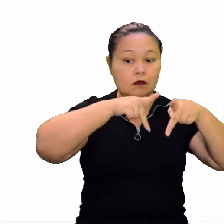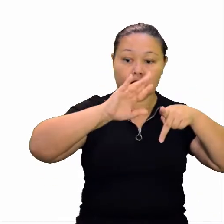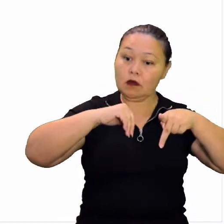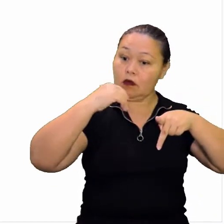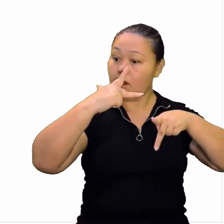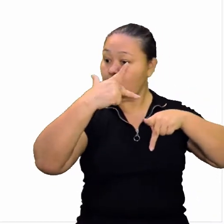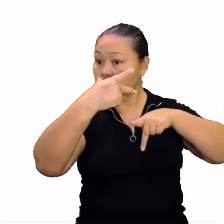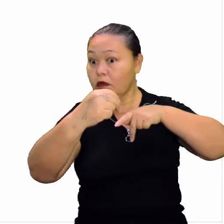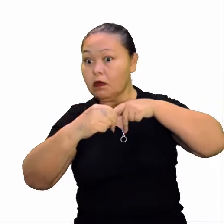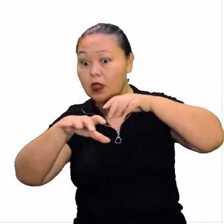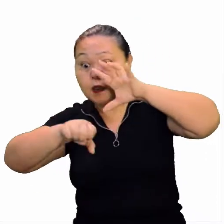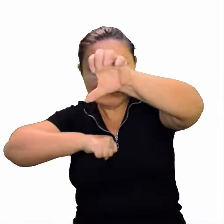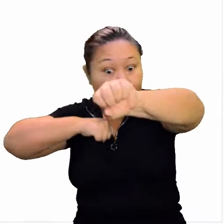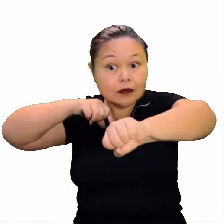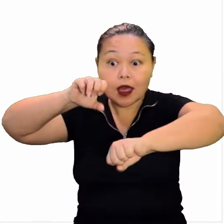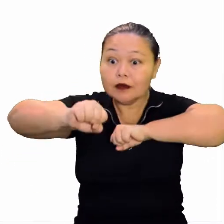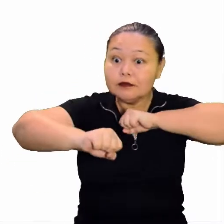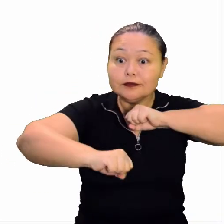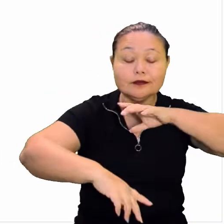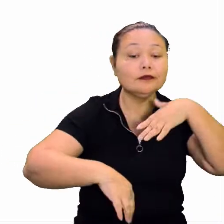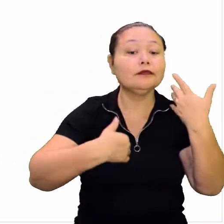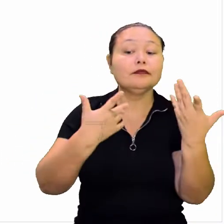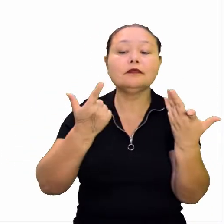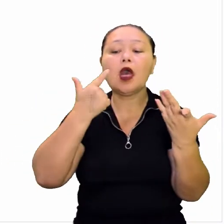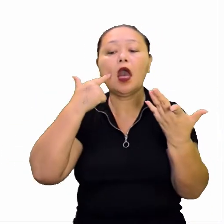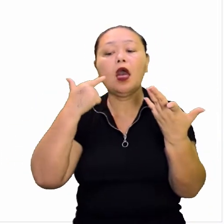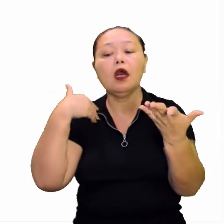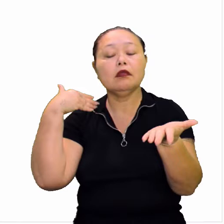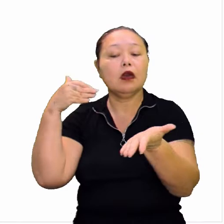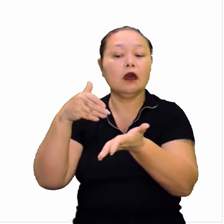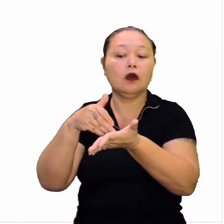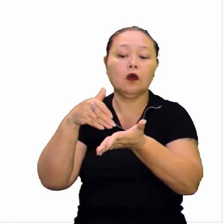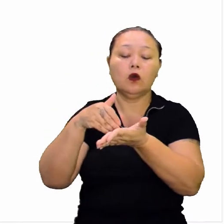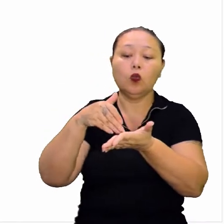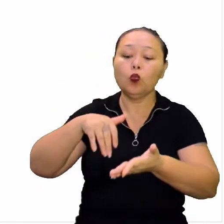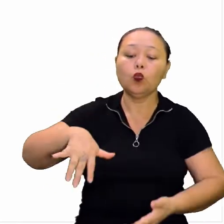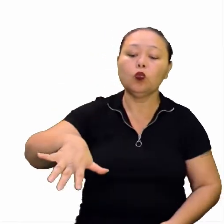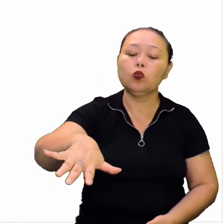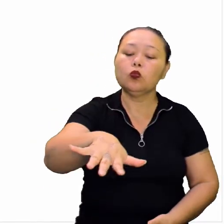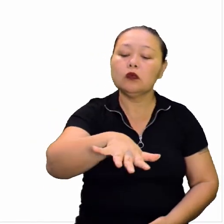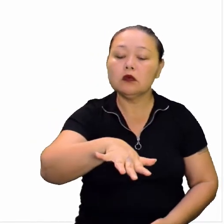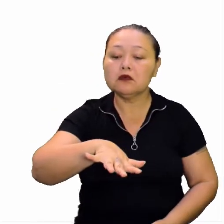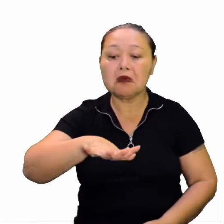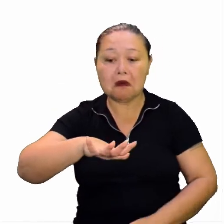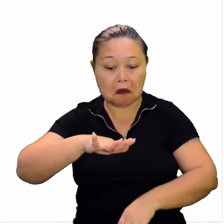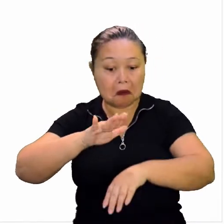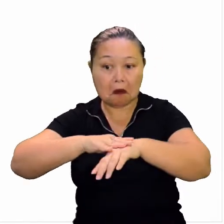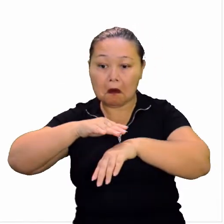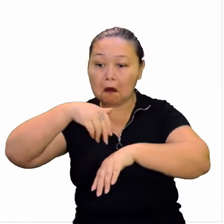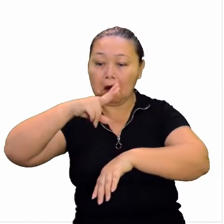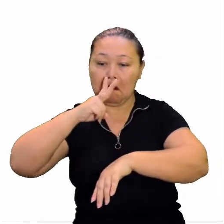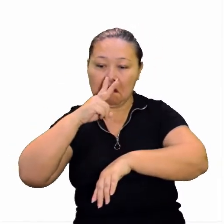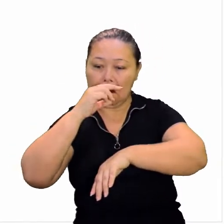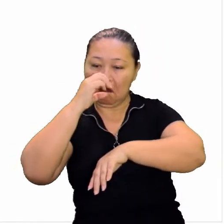a outro vai dominando, até ficar ali o mais poderoso de todos.